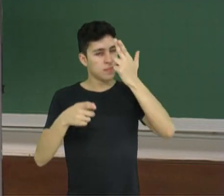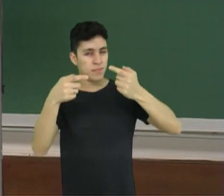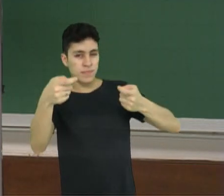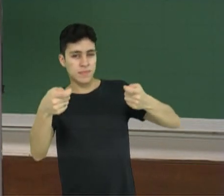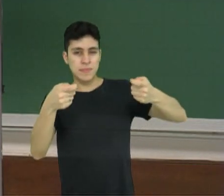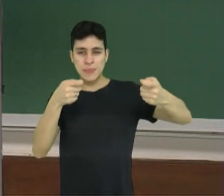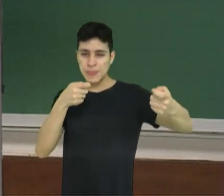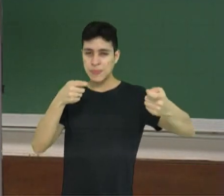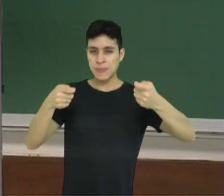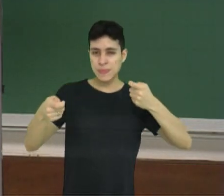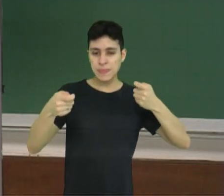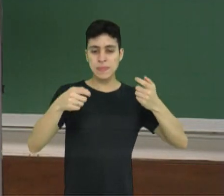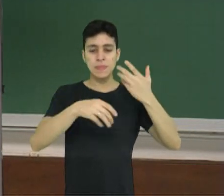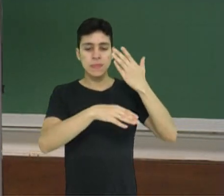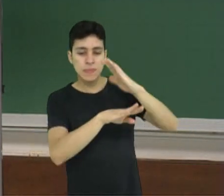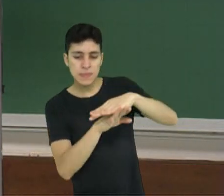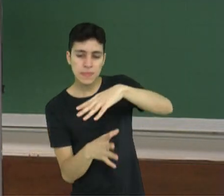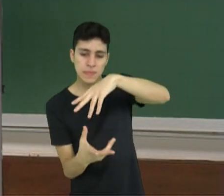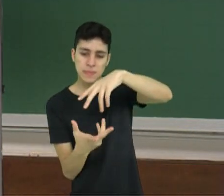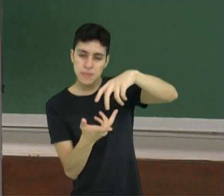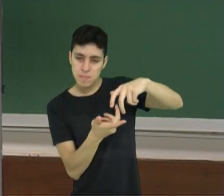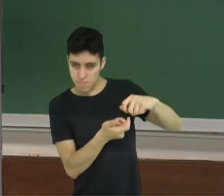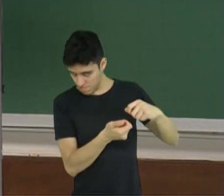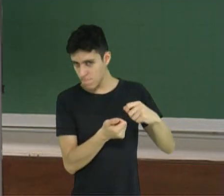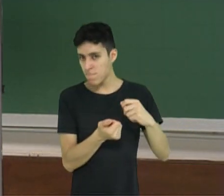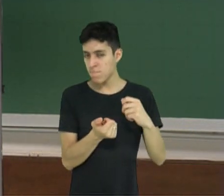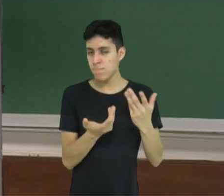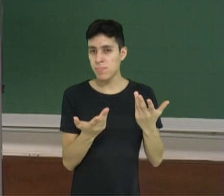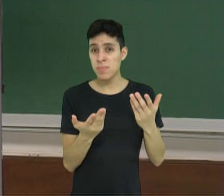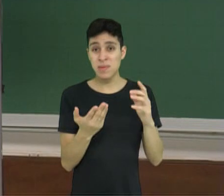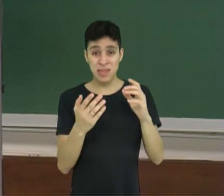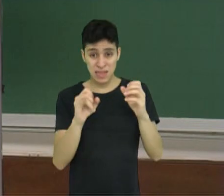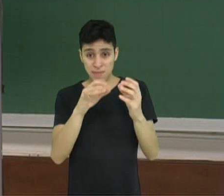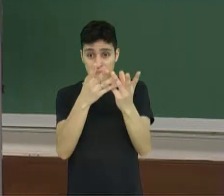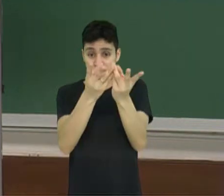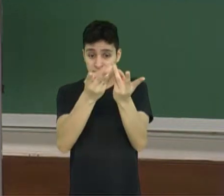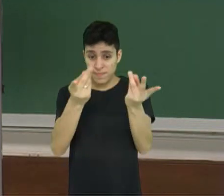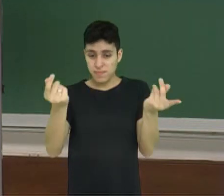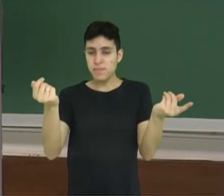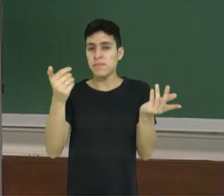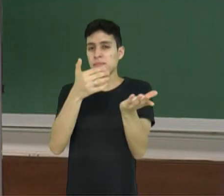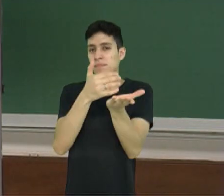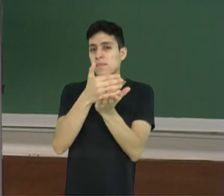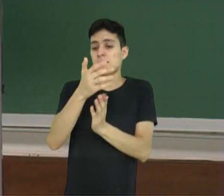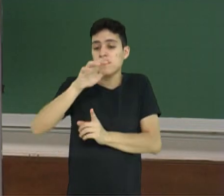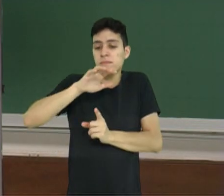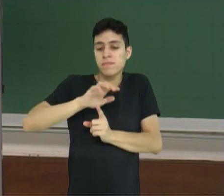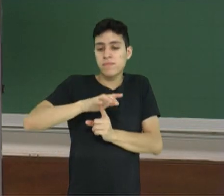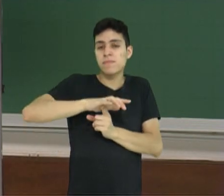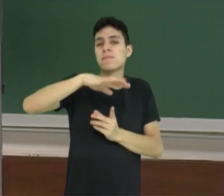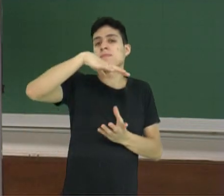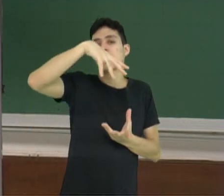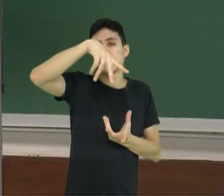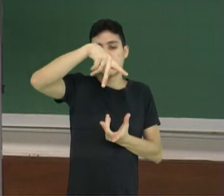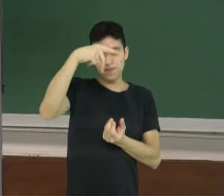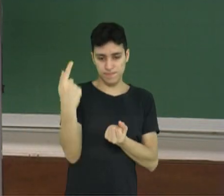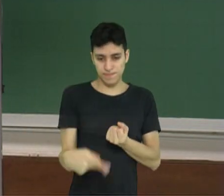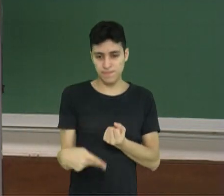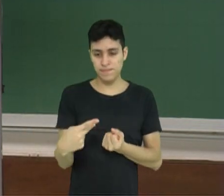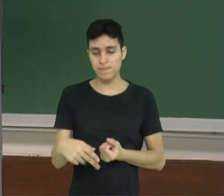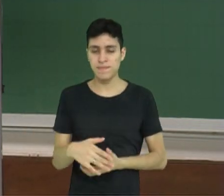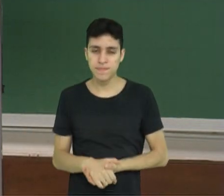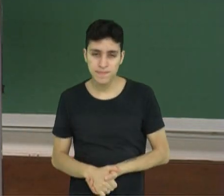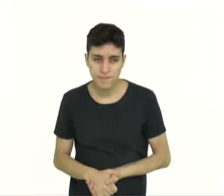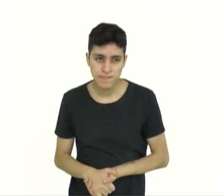para a temperatura no planeta. E esse derretimento, esses impactos ambientais, eles estão mexendo também com o clima do